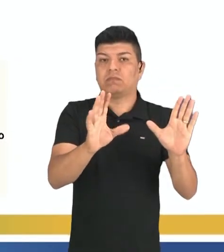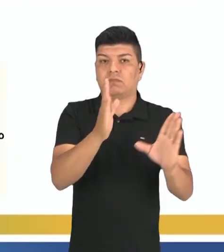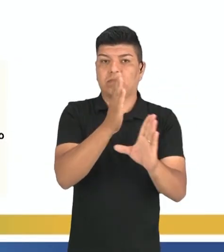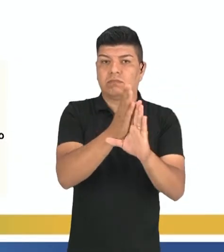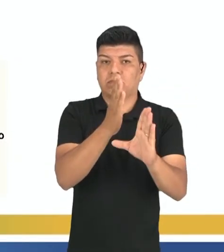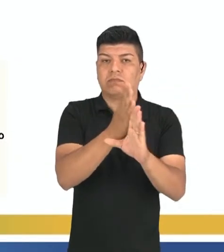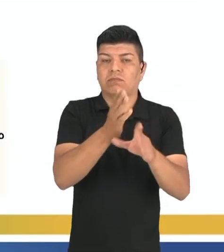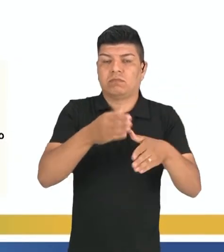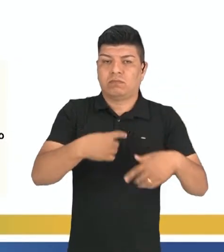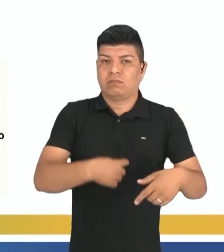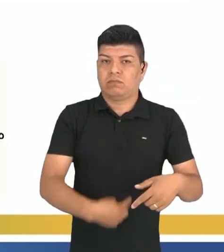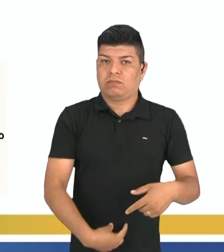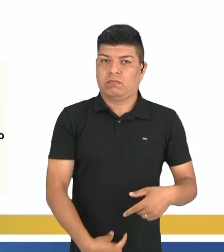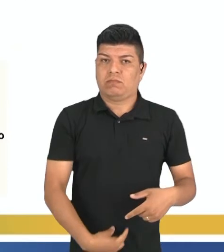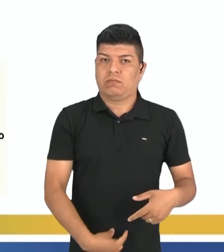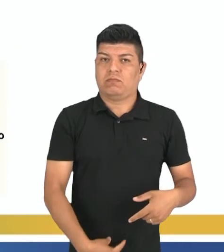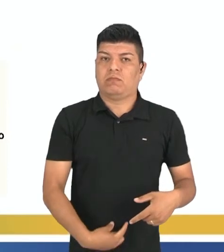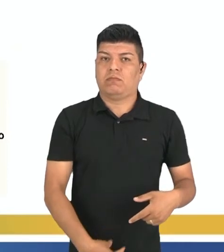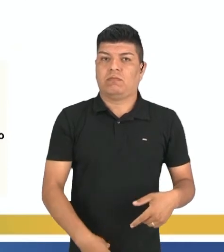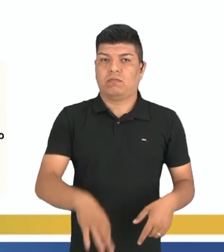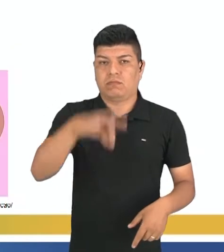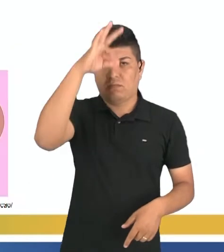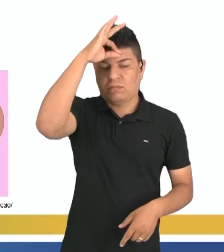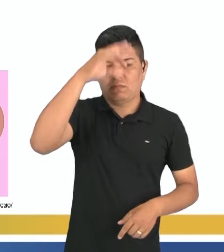canal vaginal.